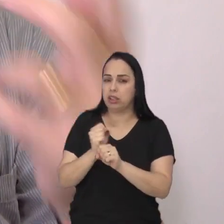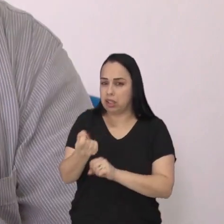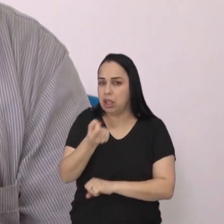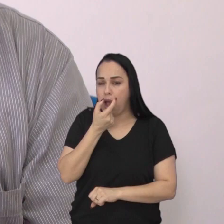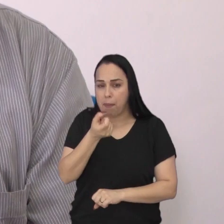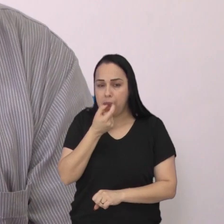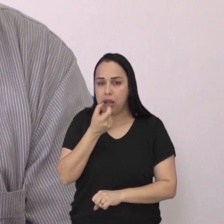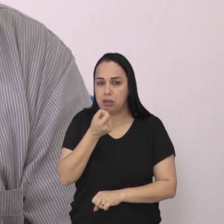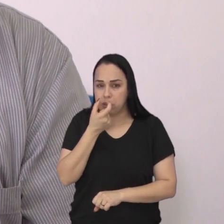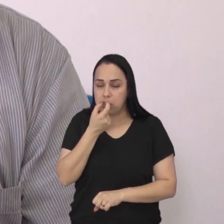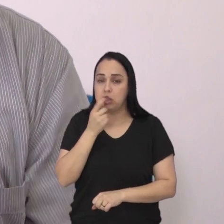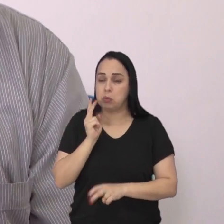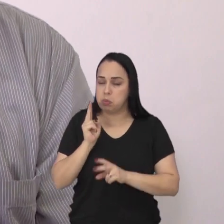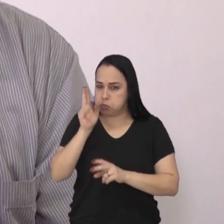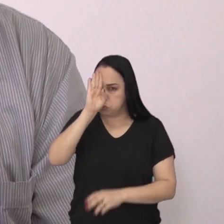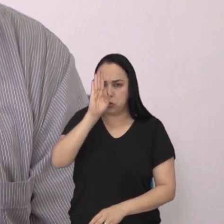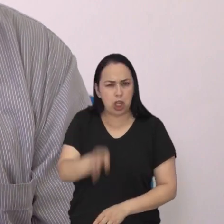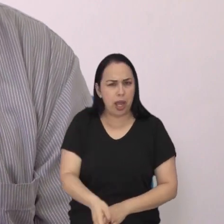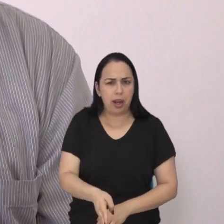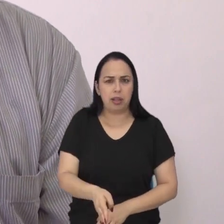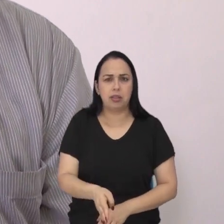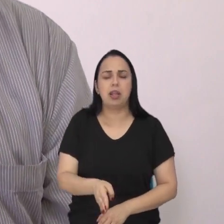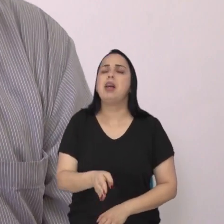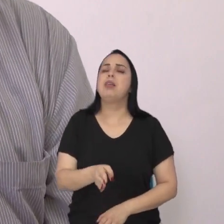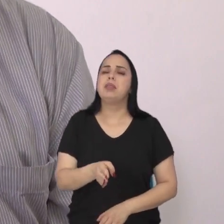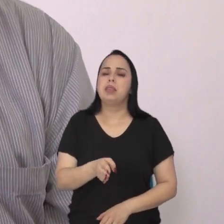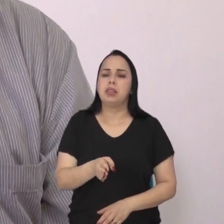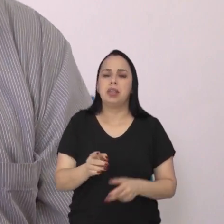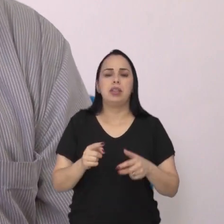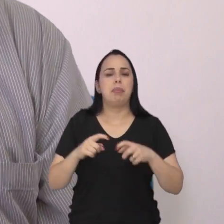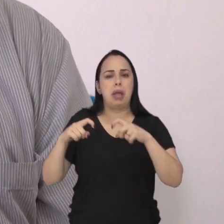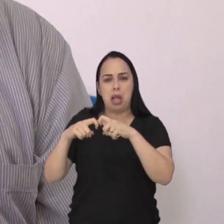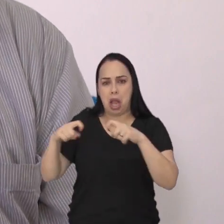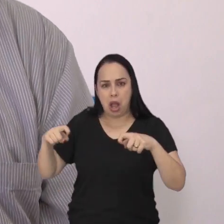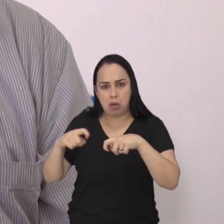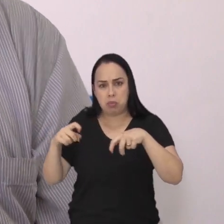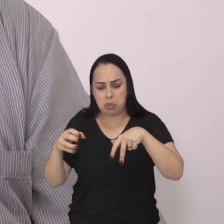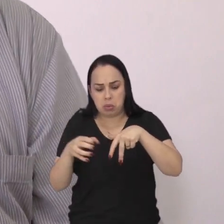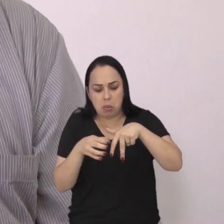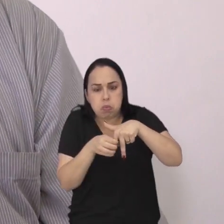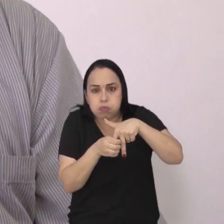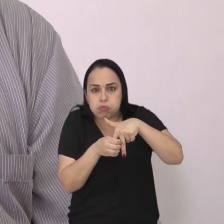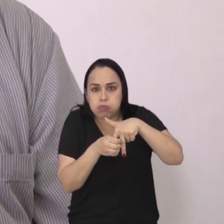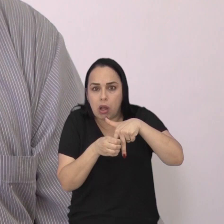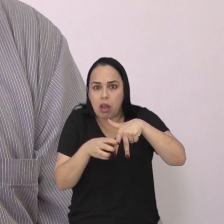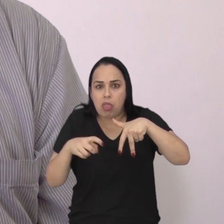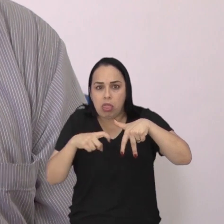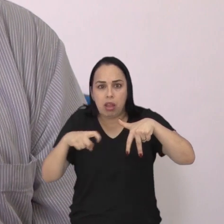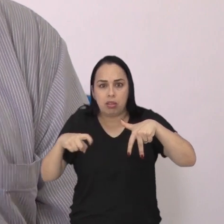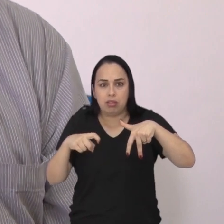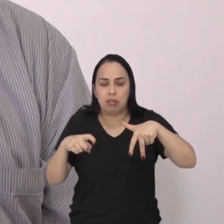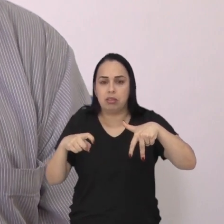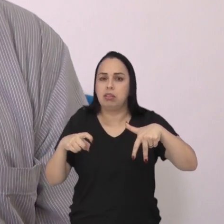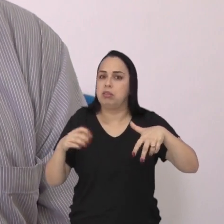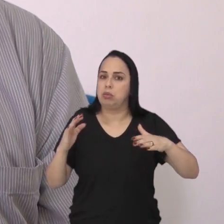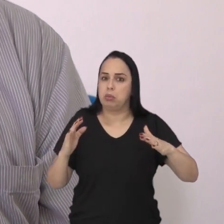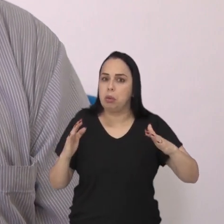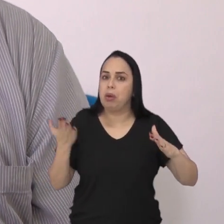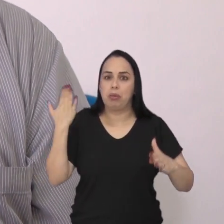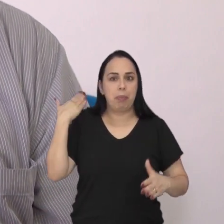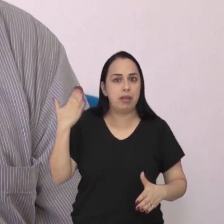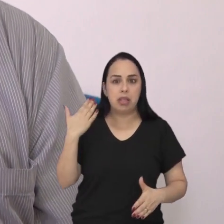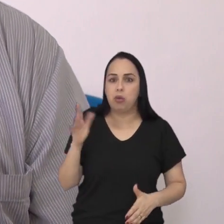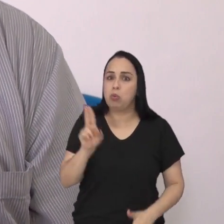por aí, mas se não me engano uns 8 anos, contínuo. Fazer uso contínuo de meia elástica, coisa que antes, entre 96